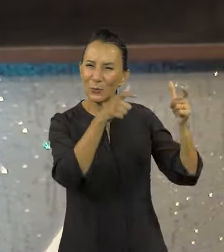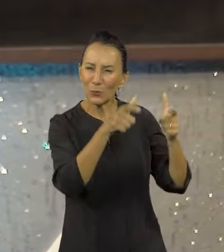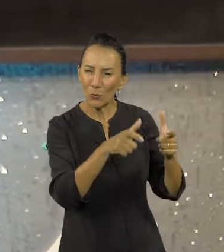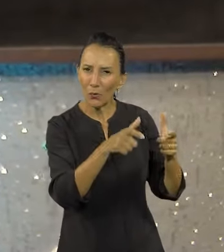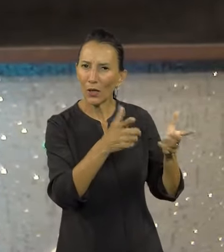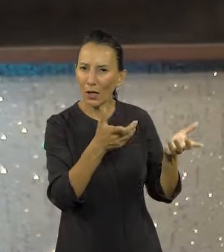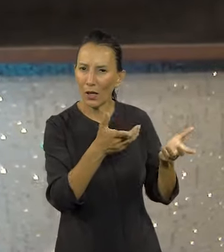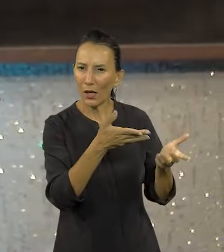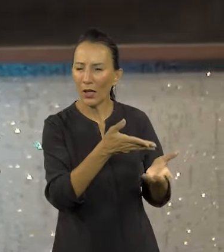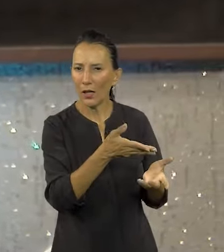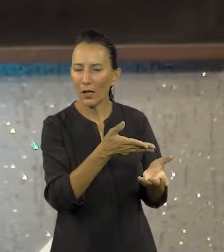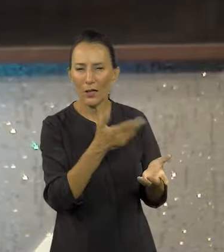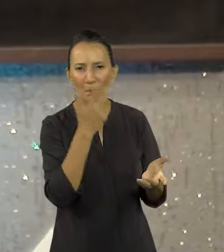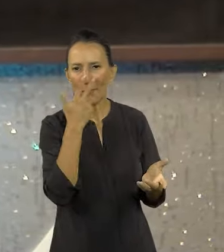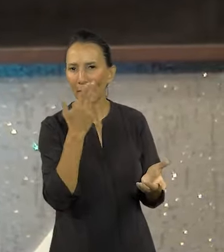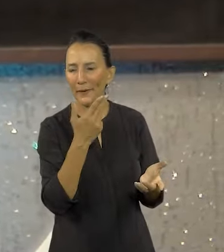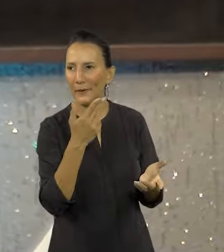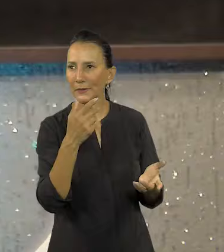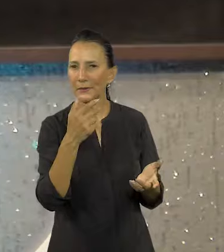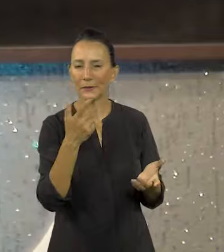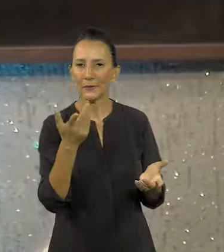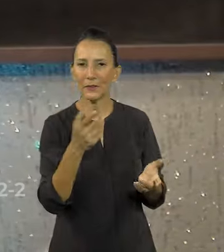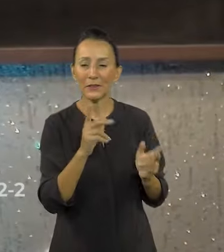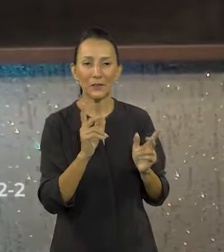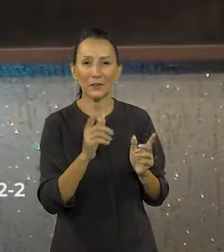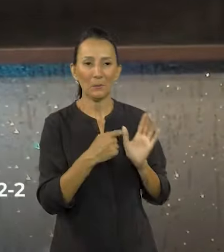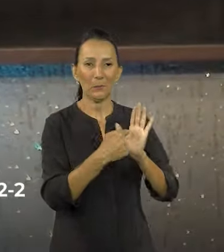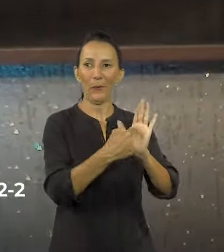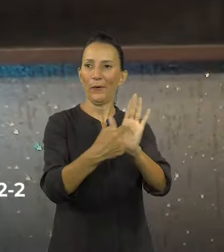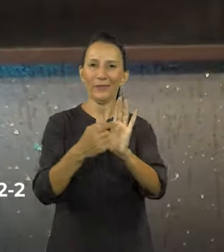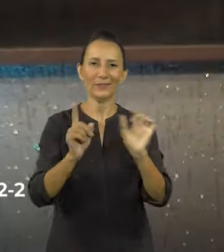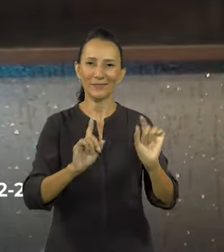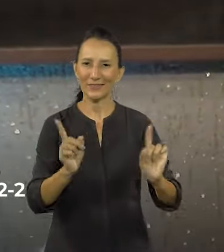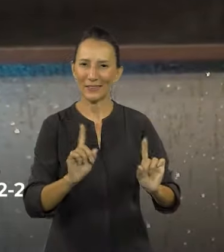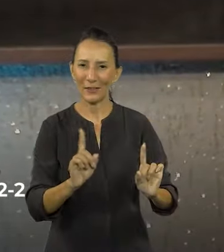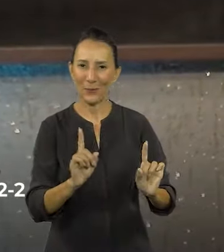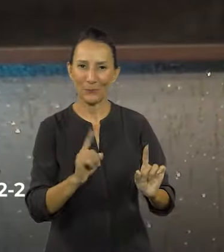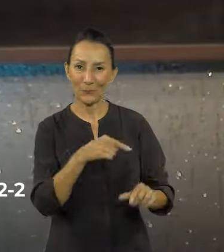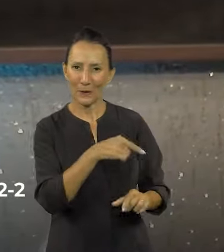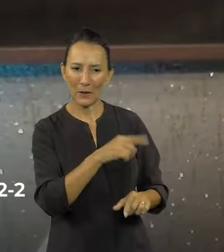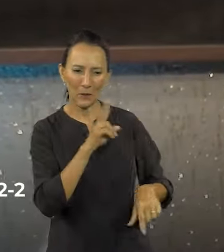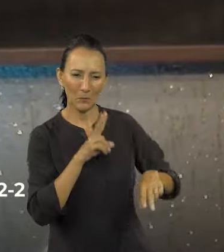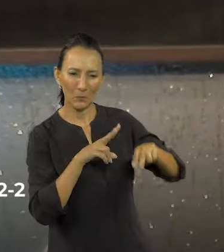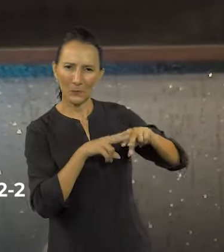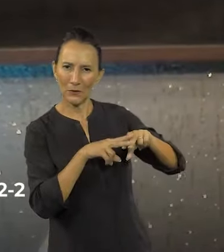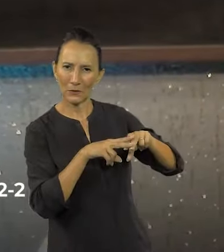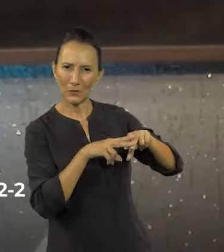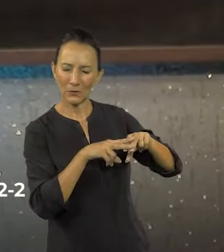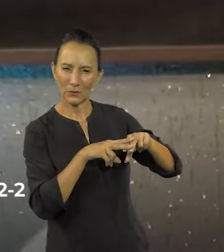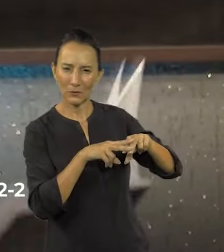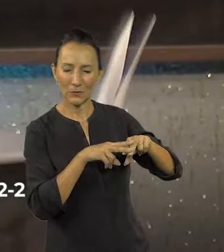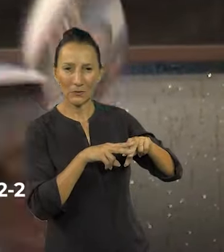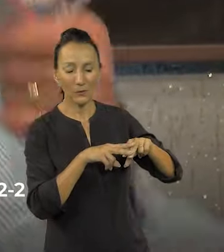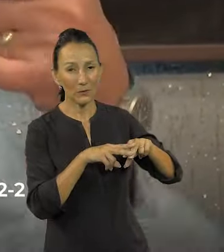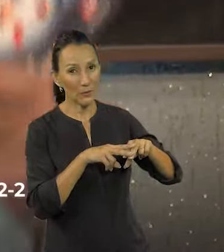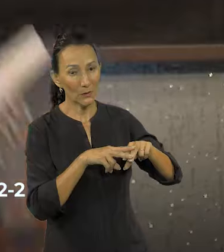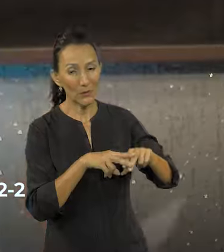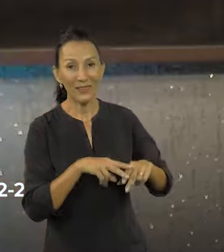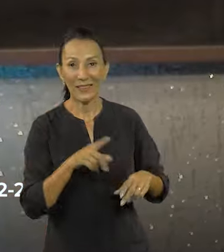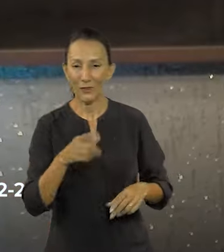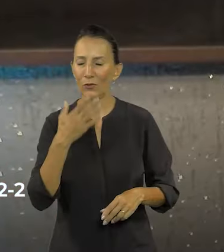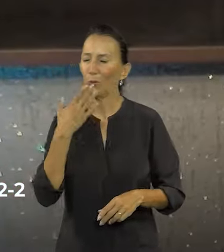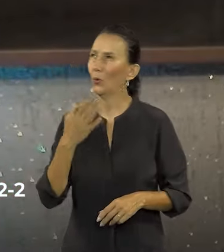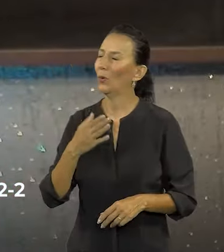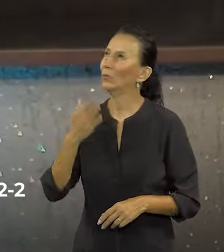isolada como se fosse morta porque ele usa a palavra sacrifício a primeira pessoa que vier me